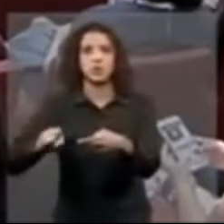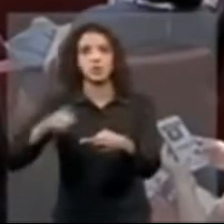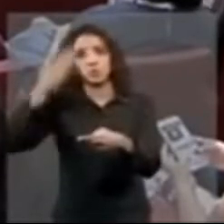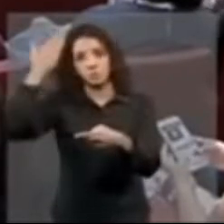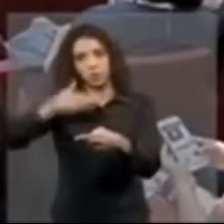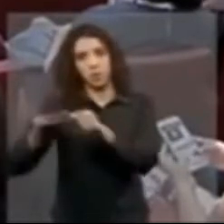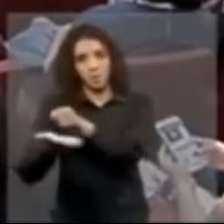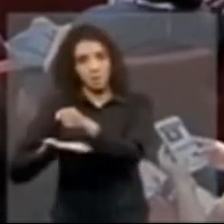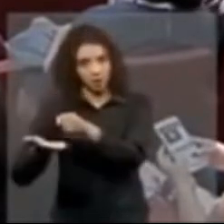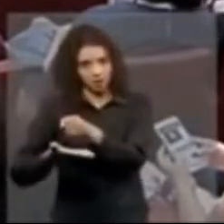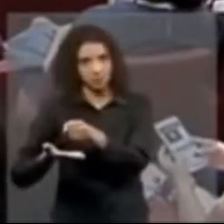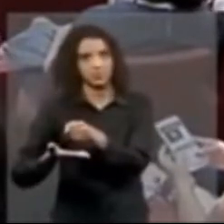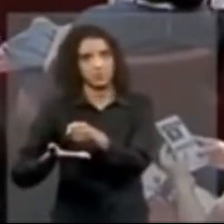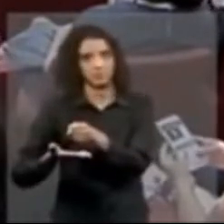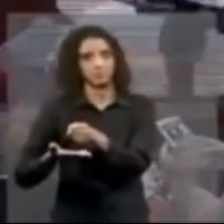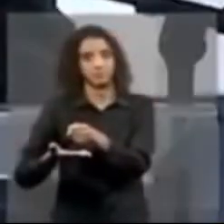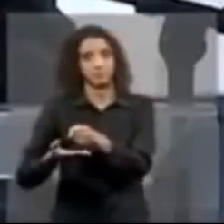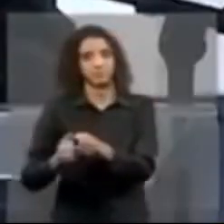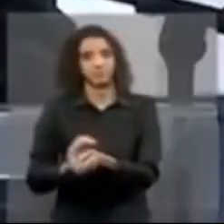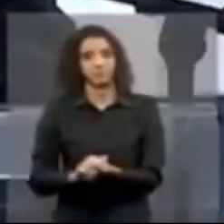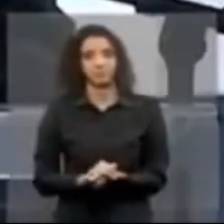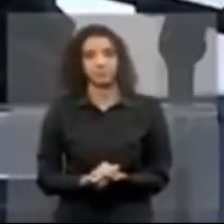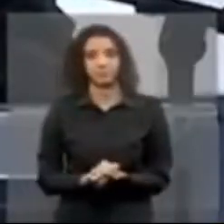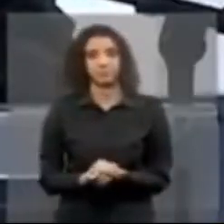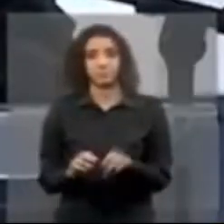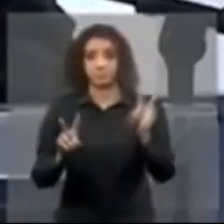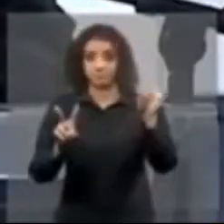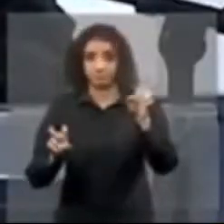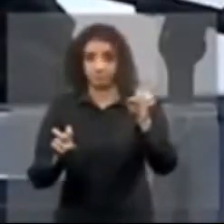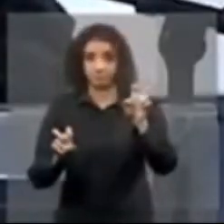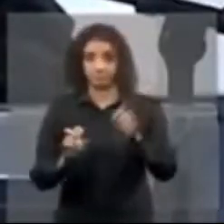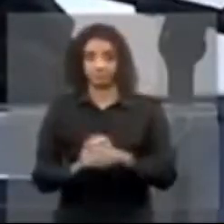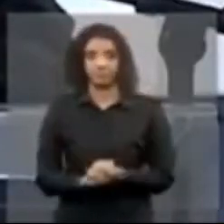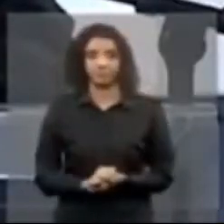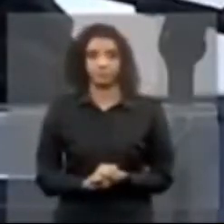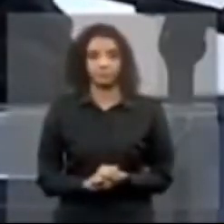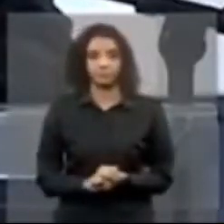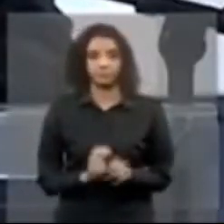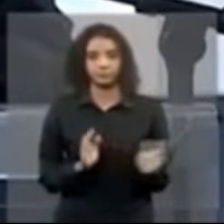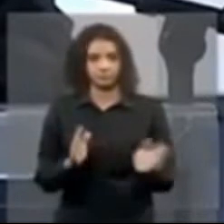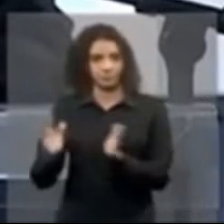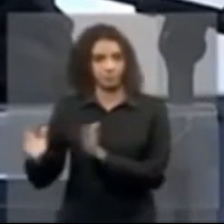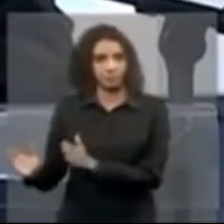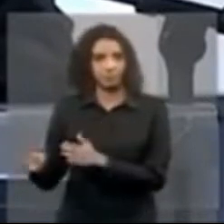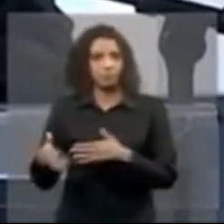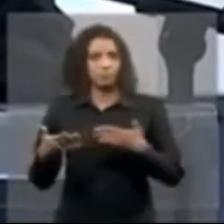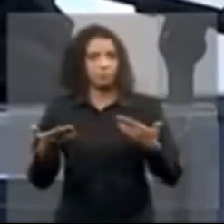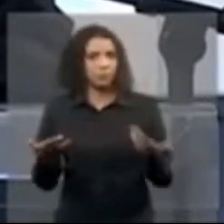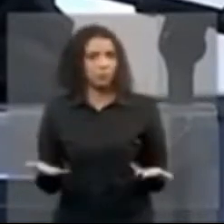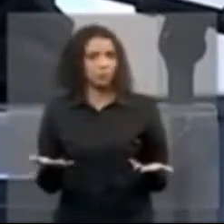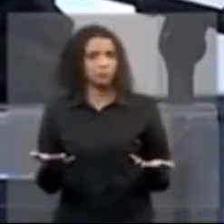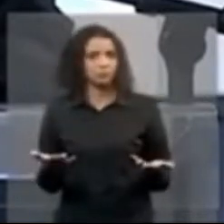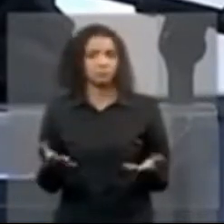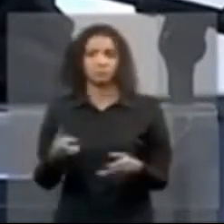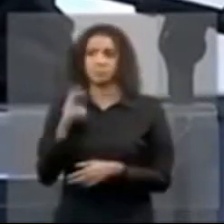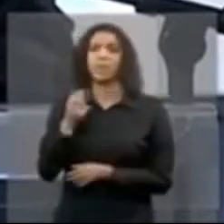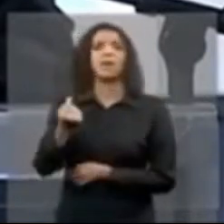preceito fundamental que se considera violado. Fecha aspas. Ora, é fato evidente que